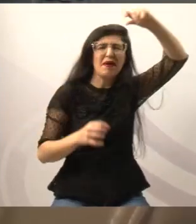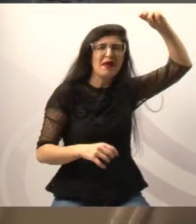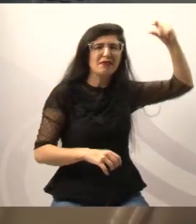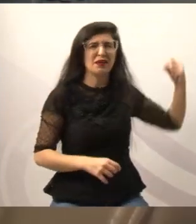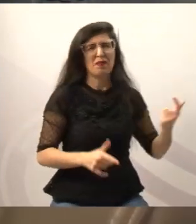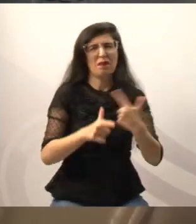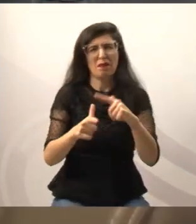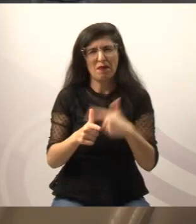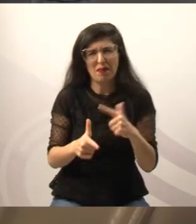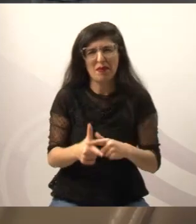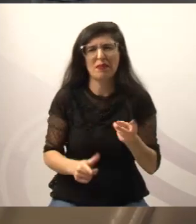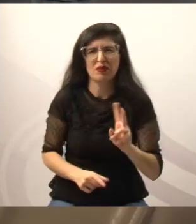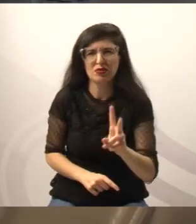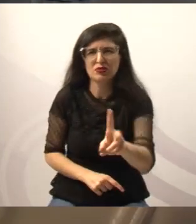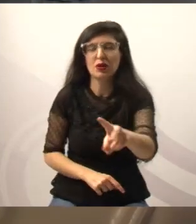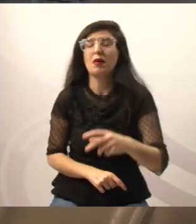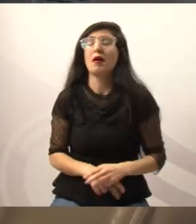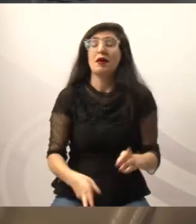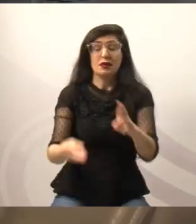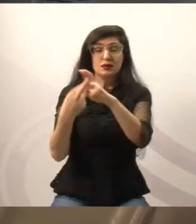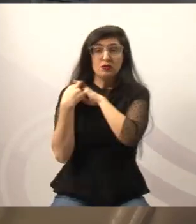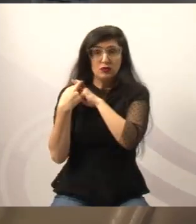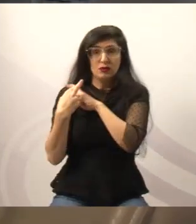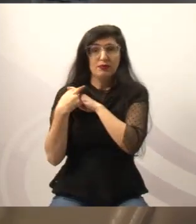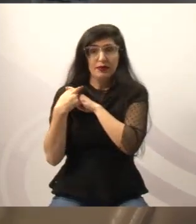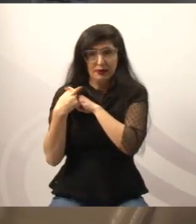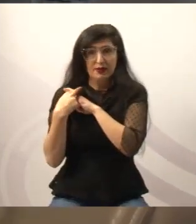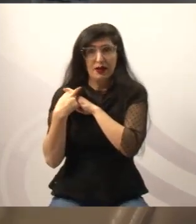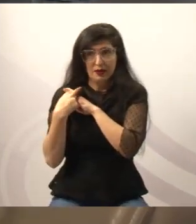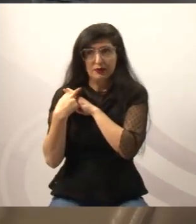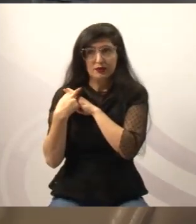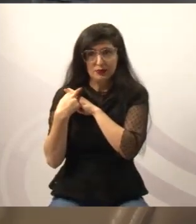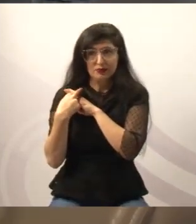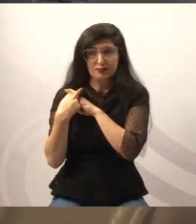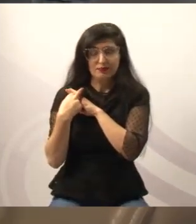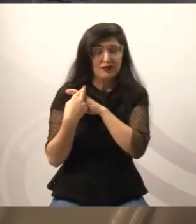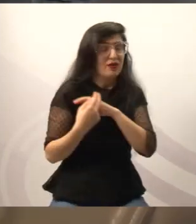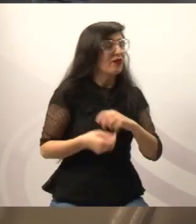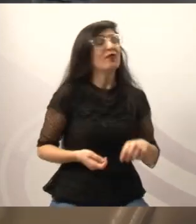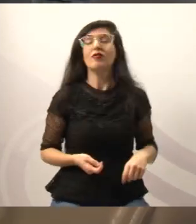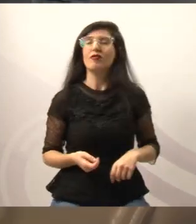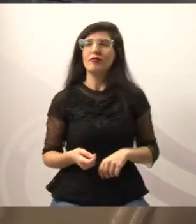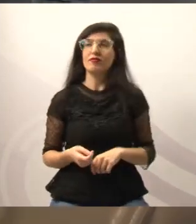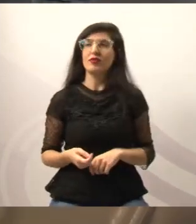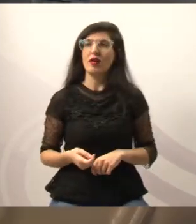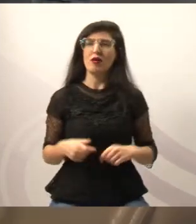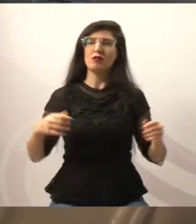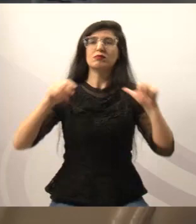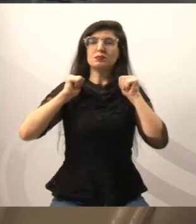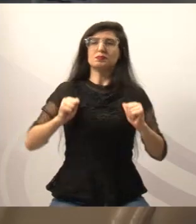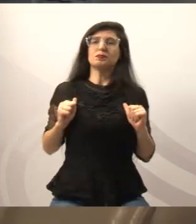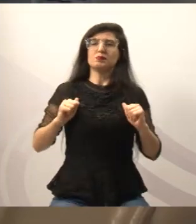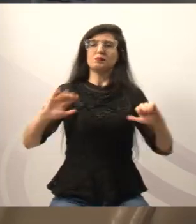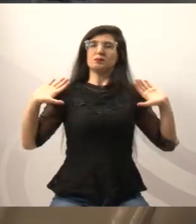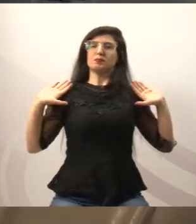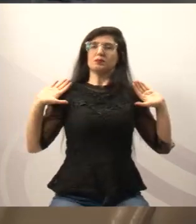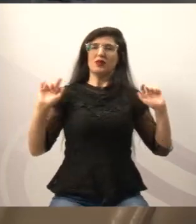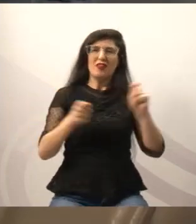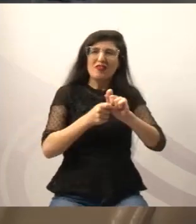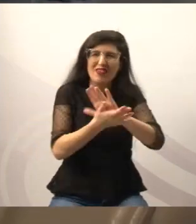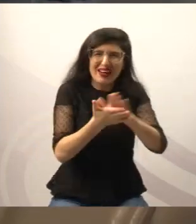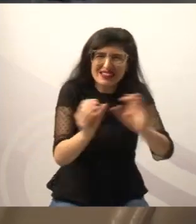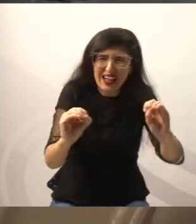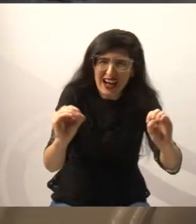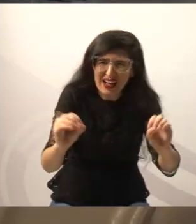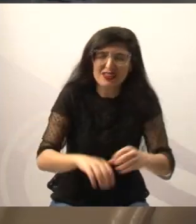E, infelizmente, é uma responsabilidade muito grande de não se fazer nada em relação àquilo ali. Vai esperar mais quantas pessoas morrer para tomar uma